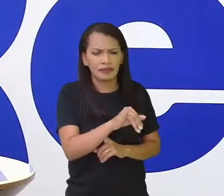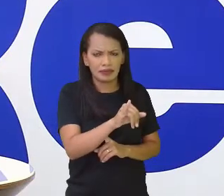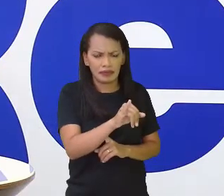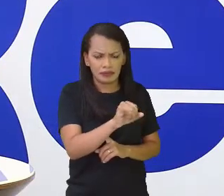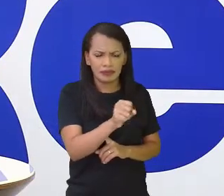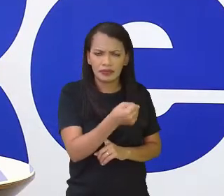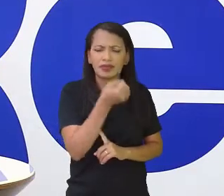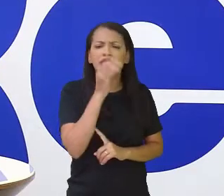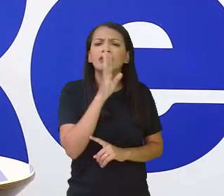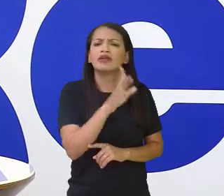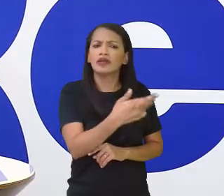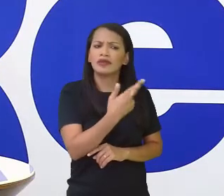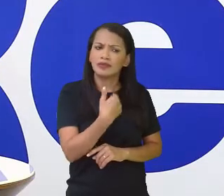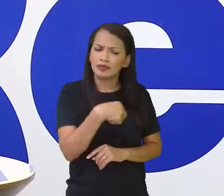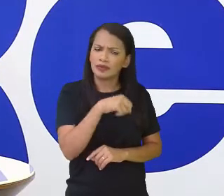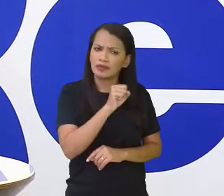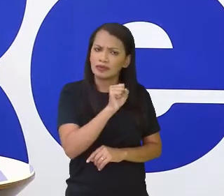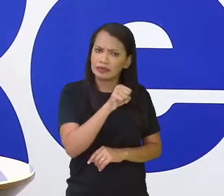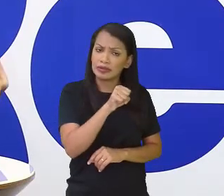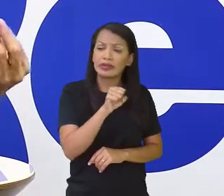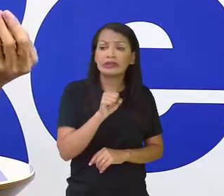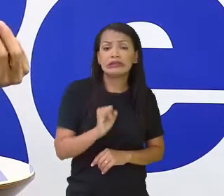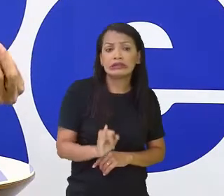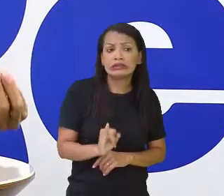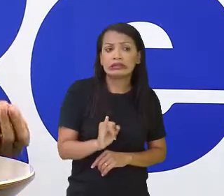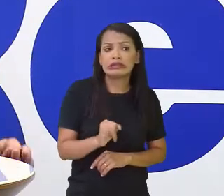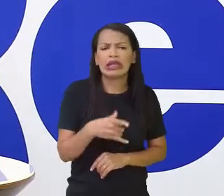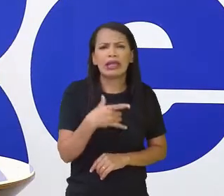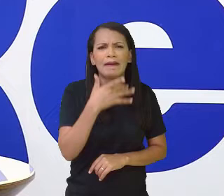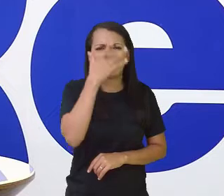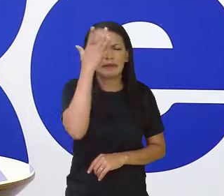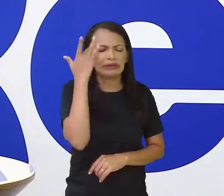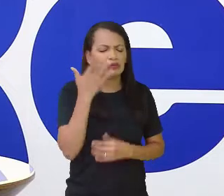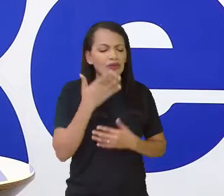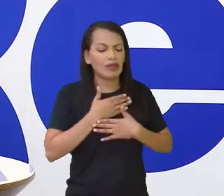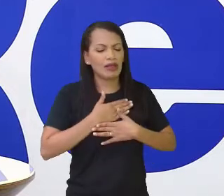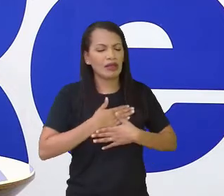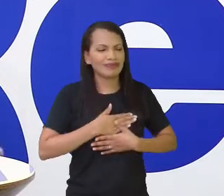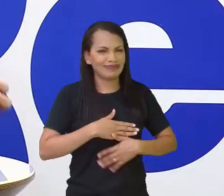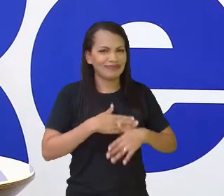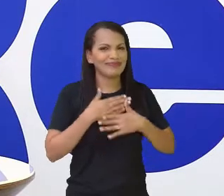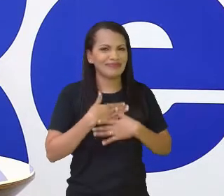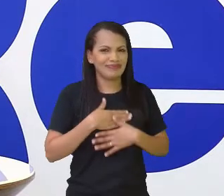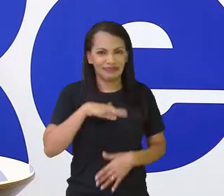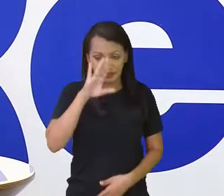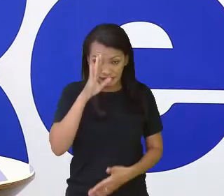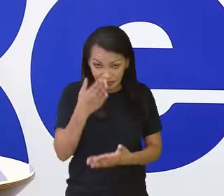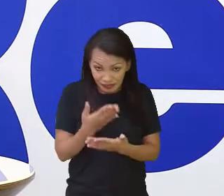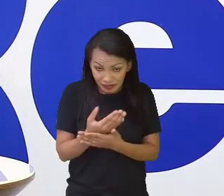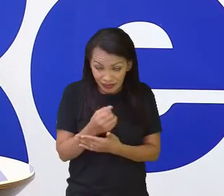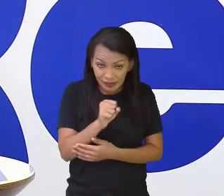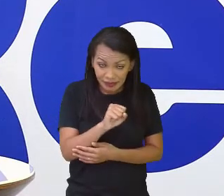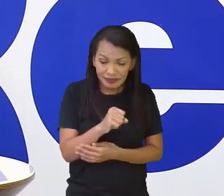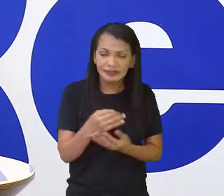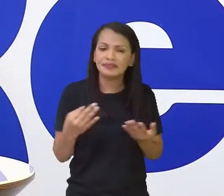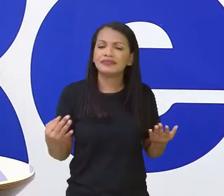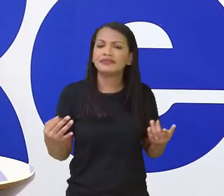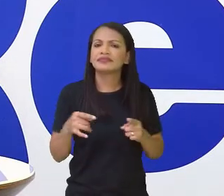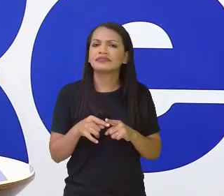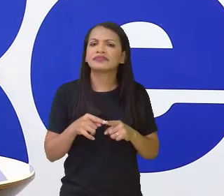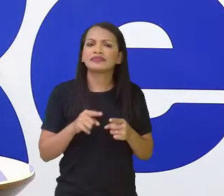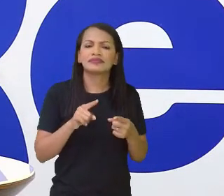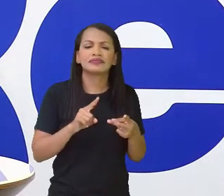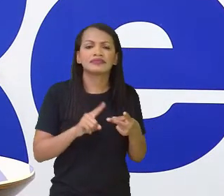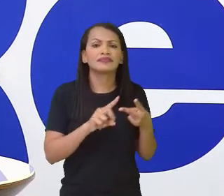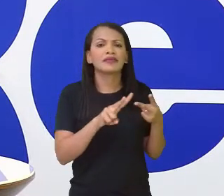para a sua pergunta de se sente aquela tranquilidade, né, Beatriz? Eu acredito que foi isso.